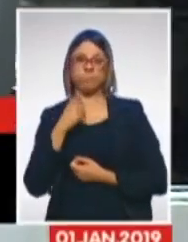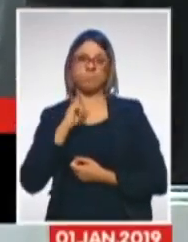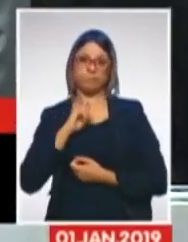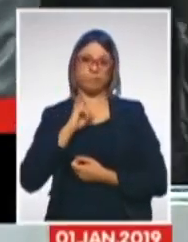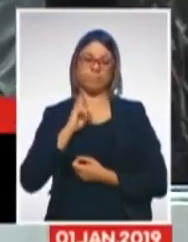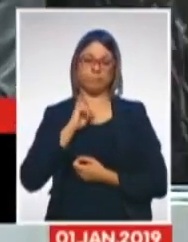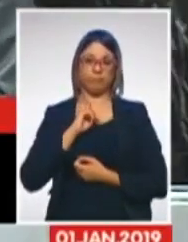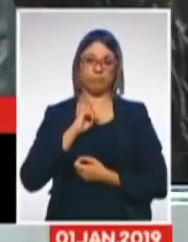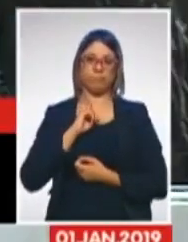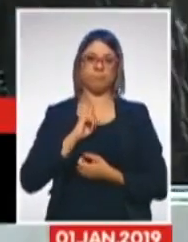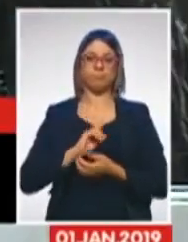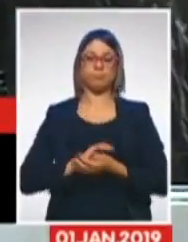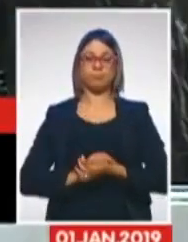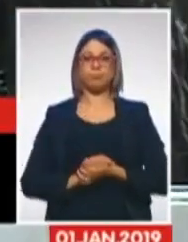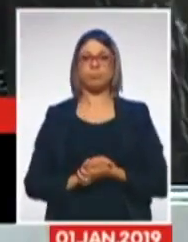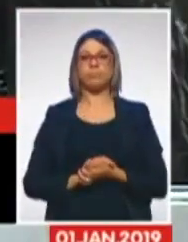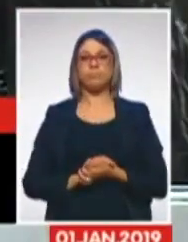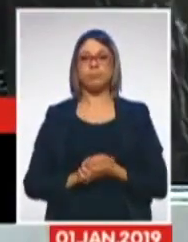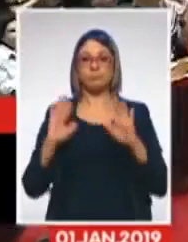Gerais.